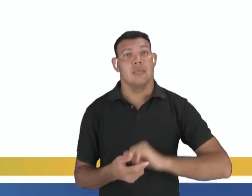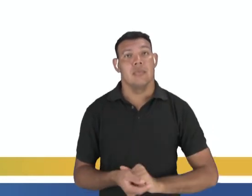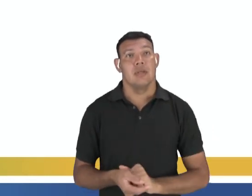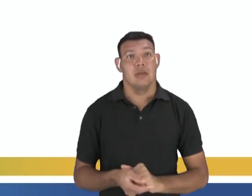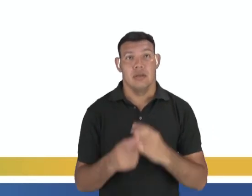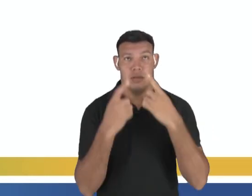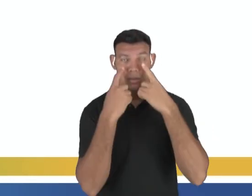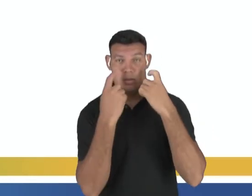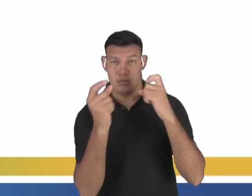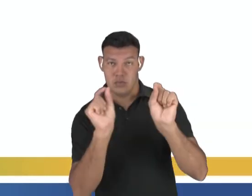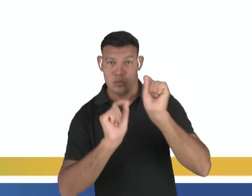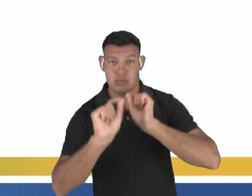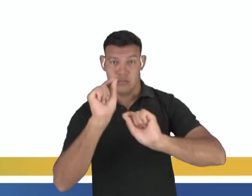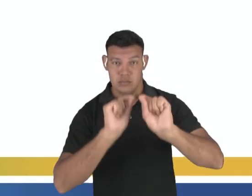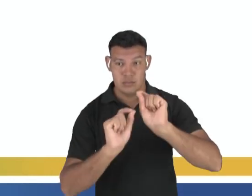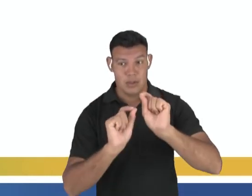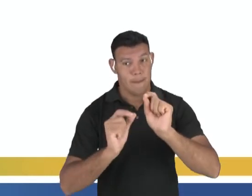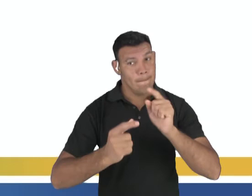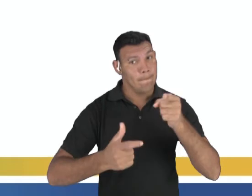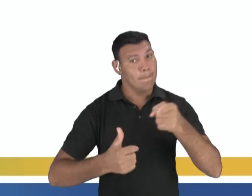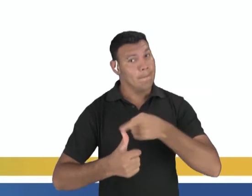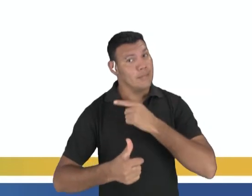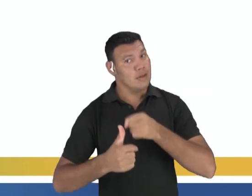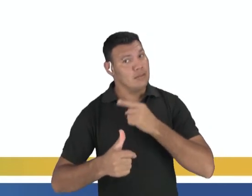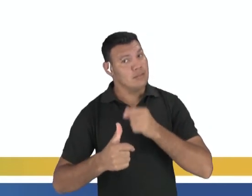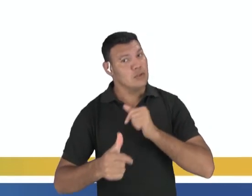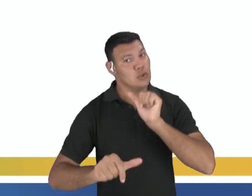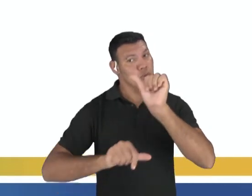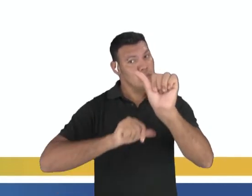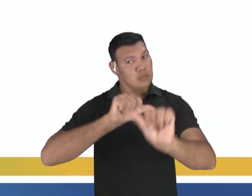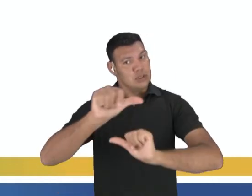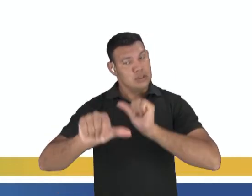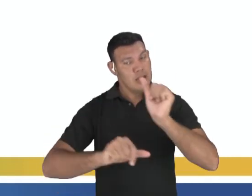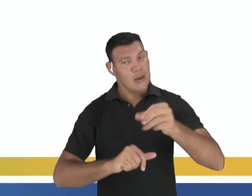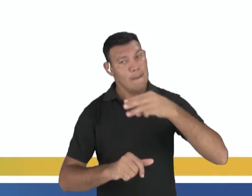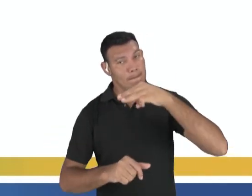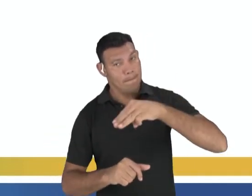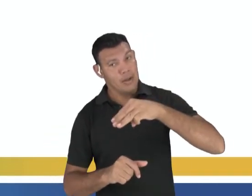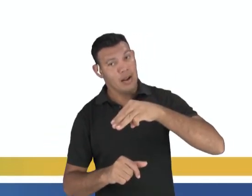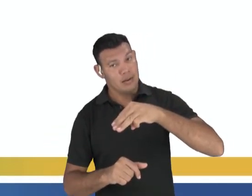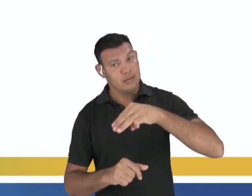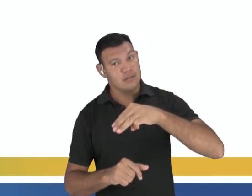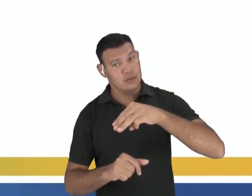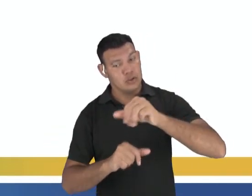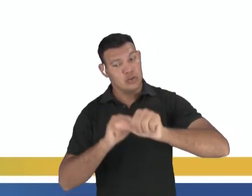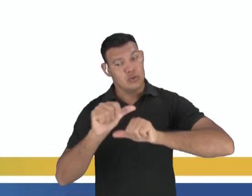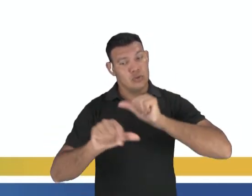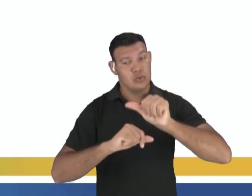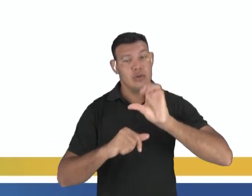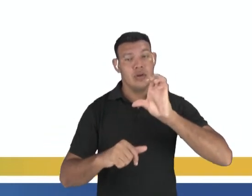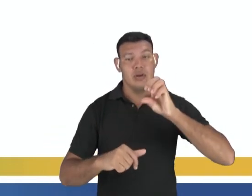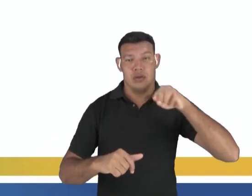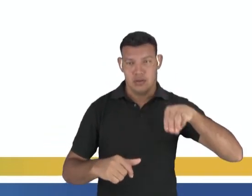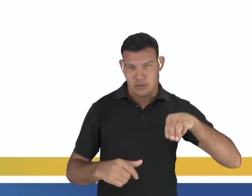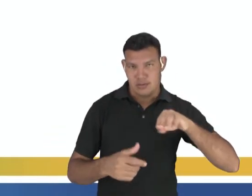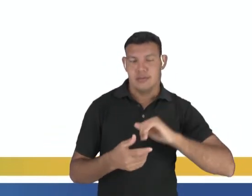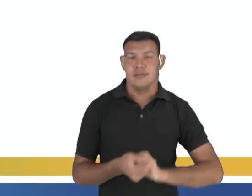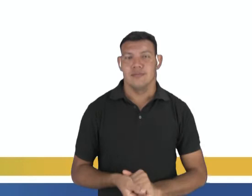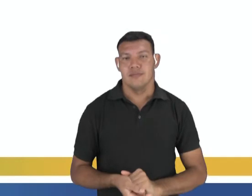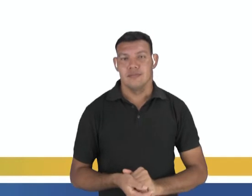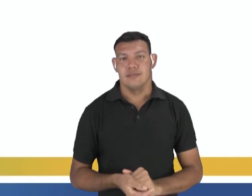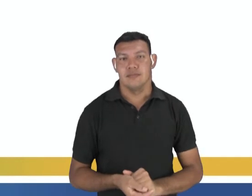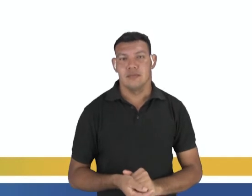a ser interessante eu primeiro né converter o metro para centímetro já que ele quer a resposta em